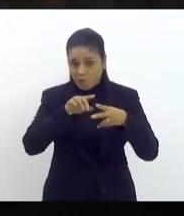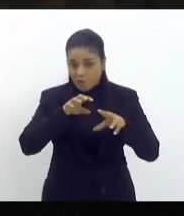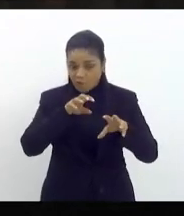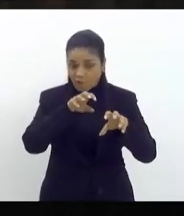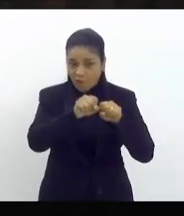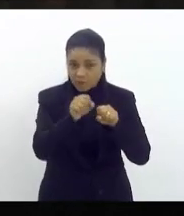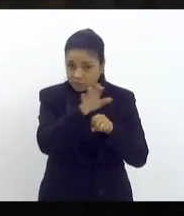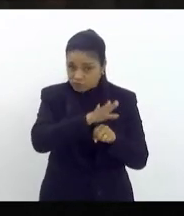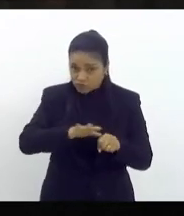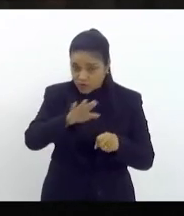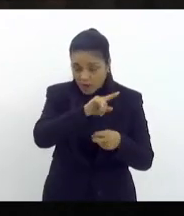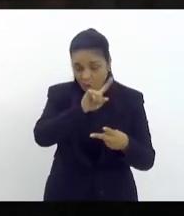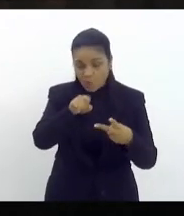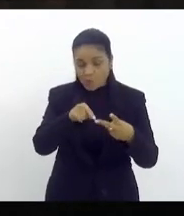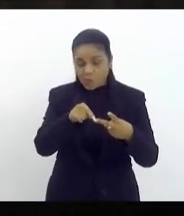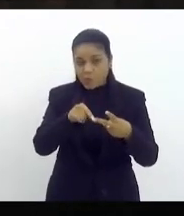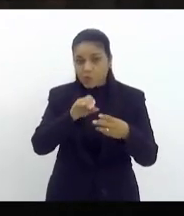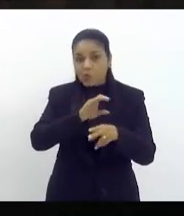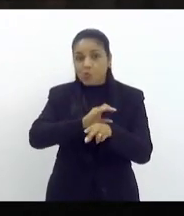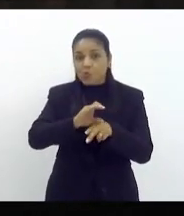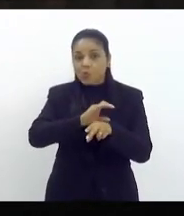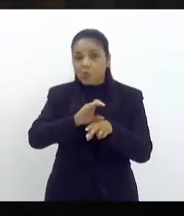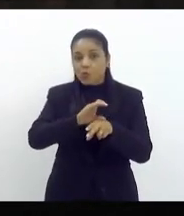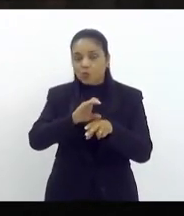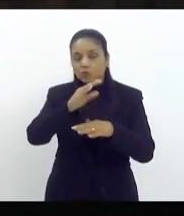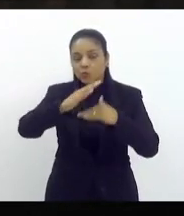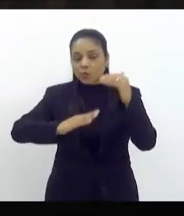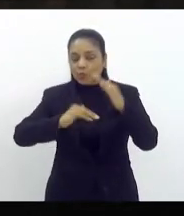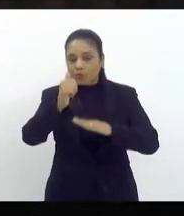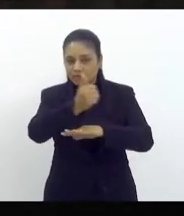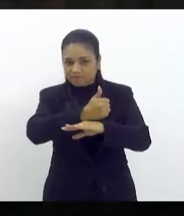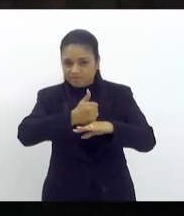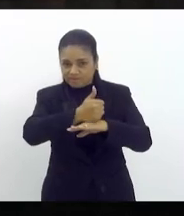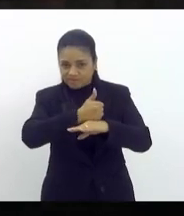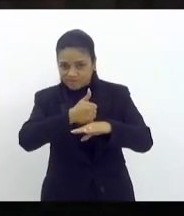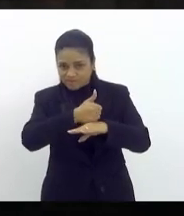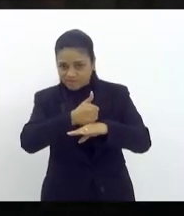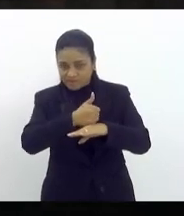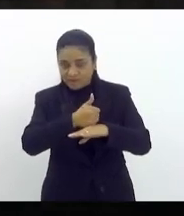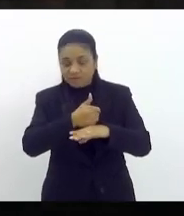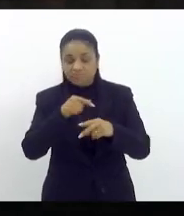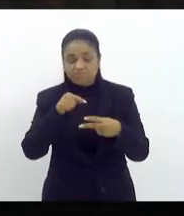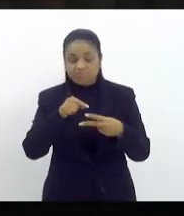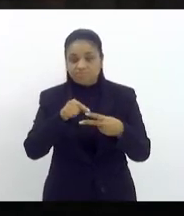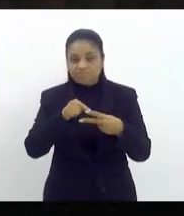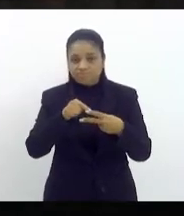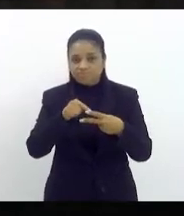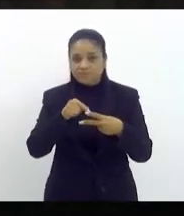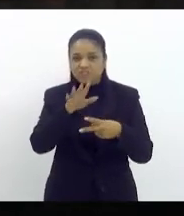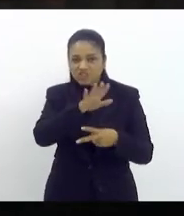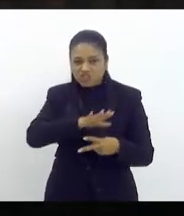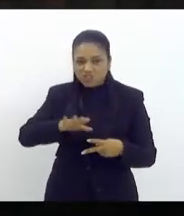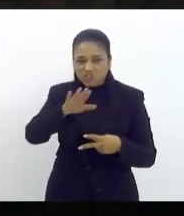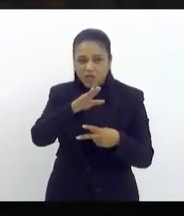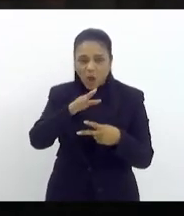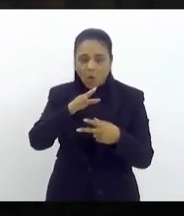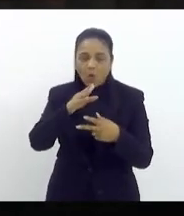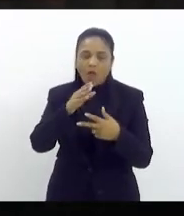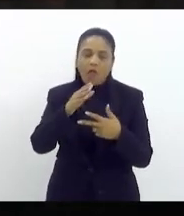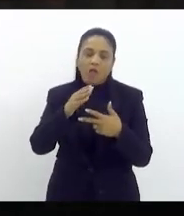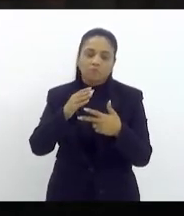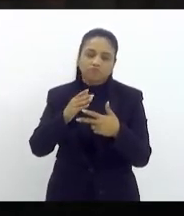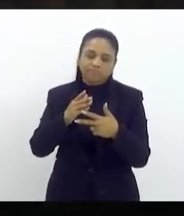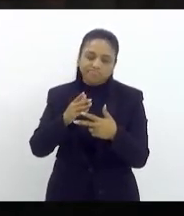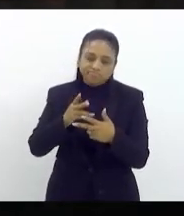profissionalizantes a formação geral visando substituir e avançar para a universidade quando